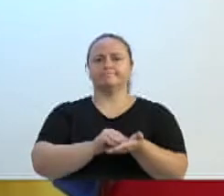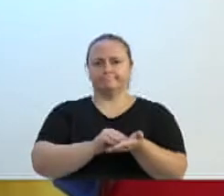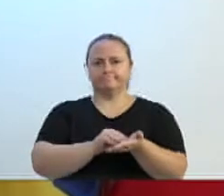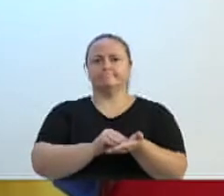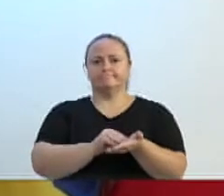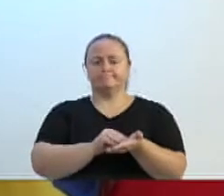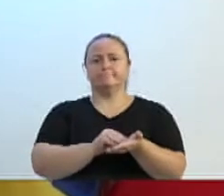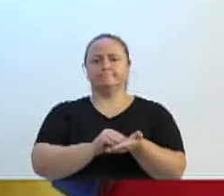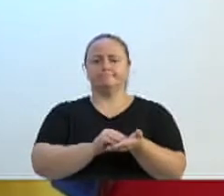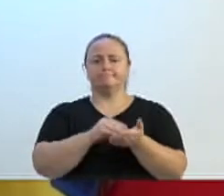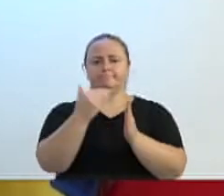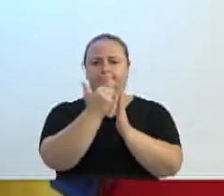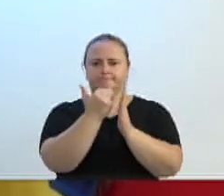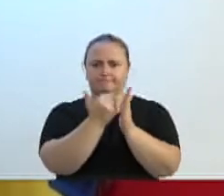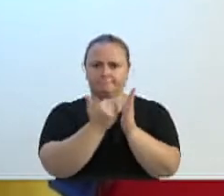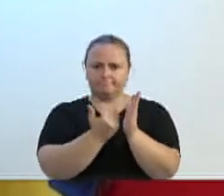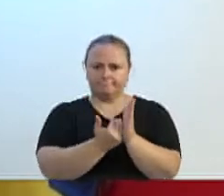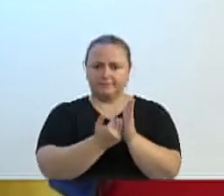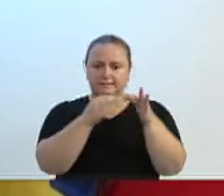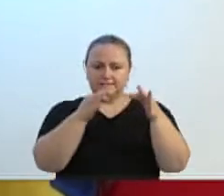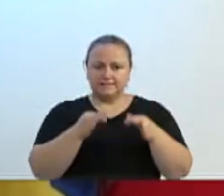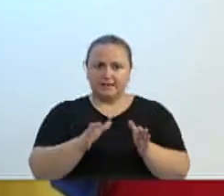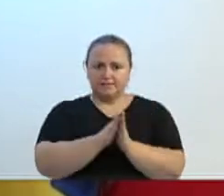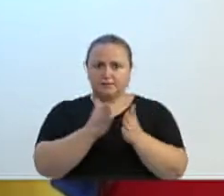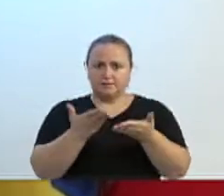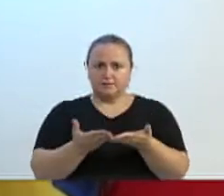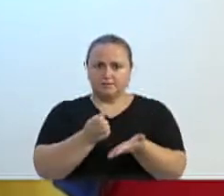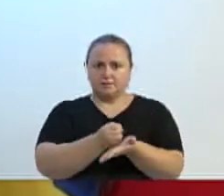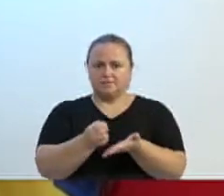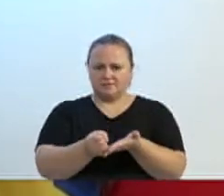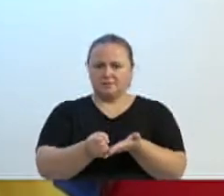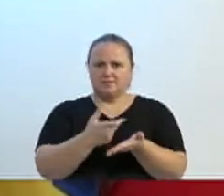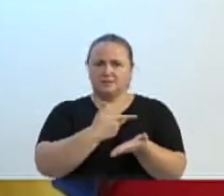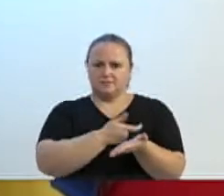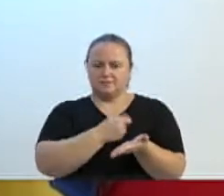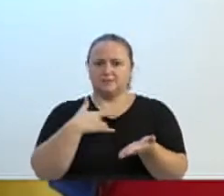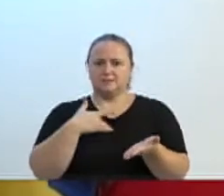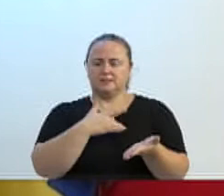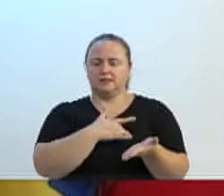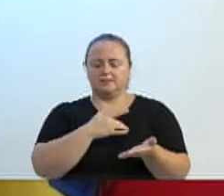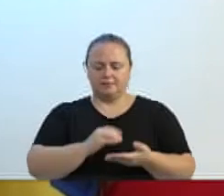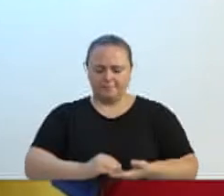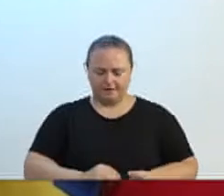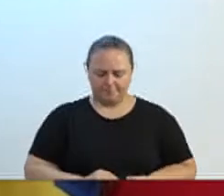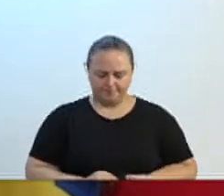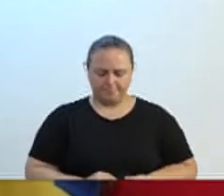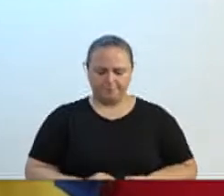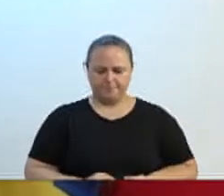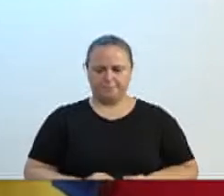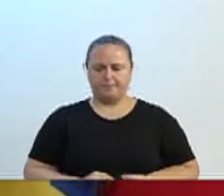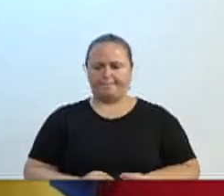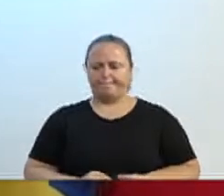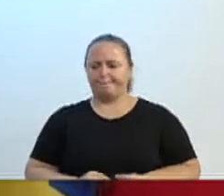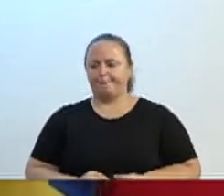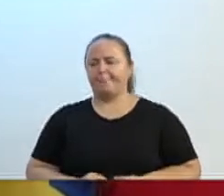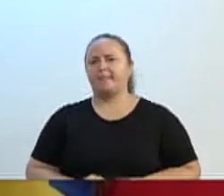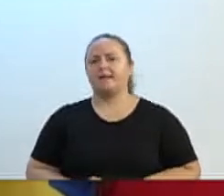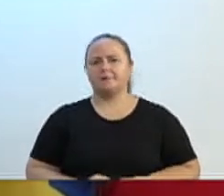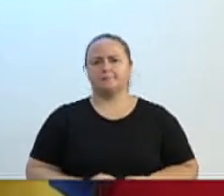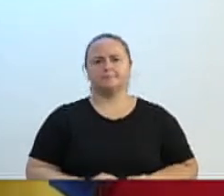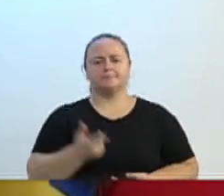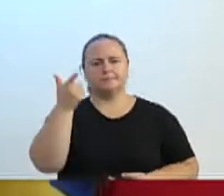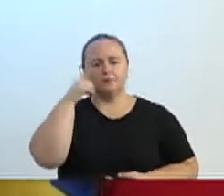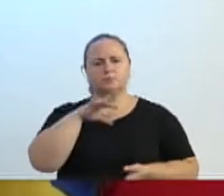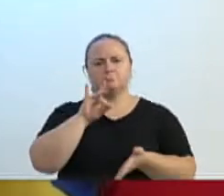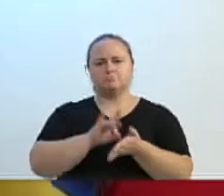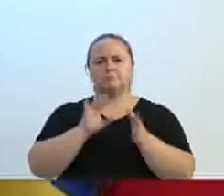colocar em dia a caderneta, sabe, professor? Obrigado. Para colocar em dia a caderneta de vacinação daquela